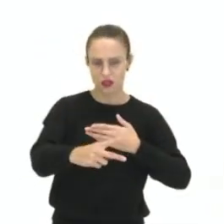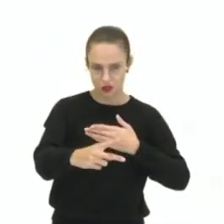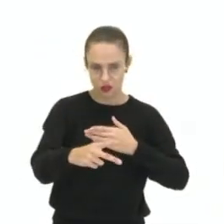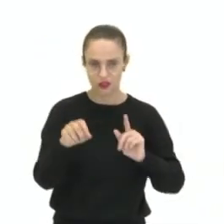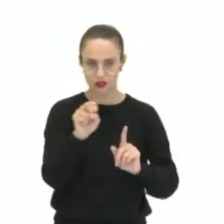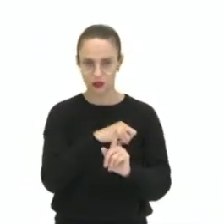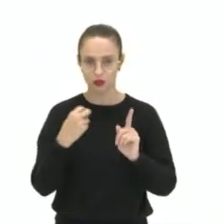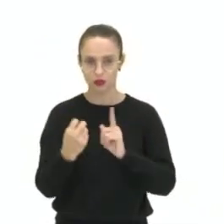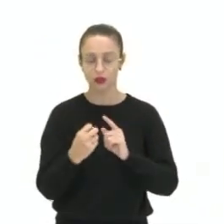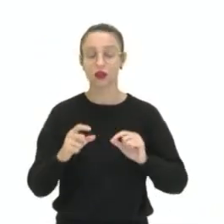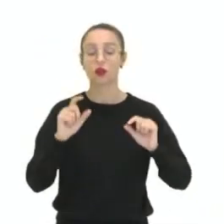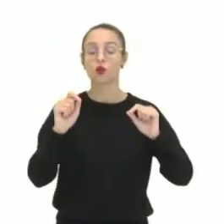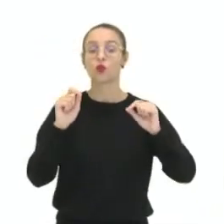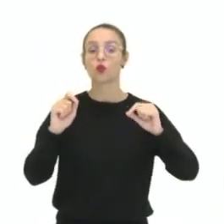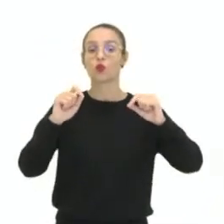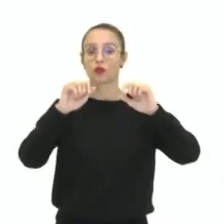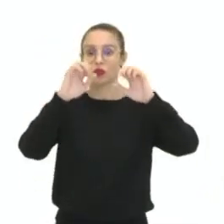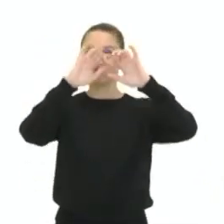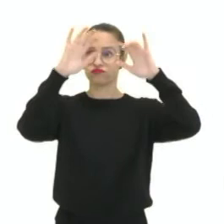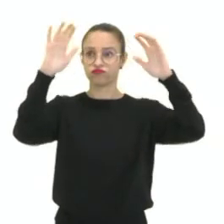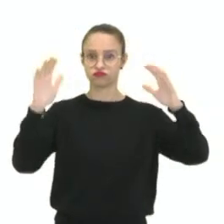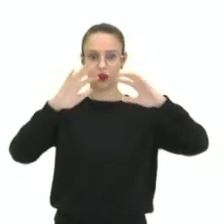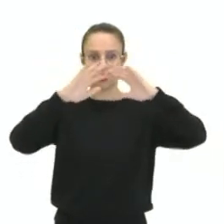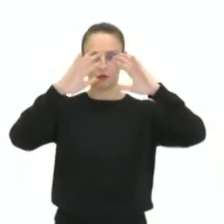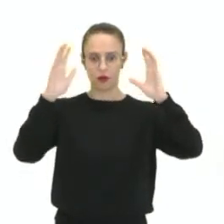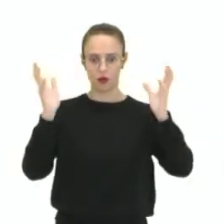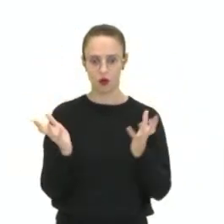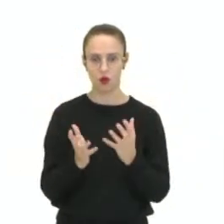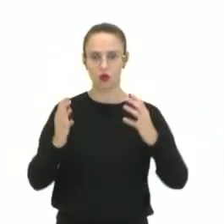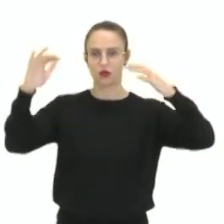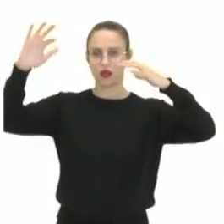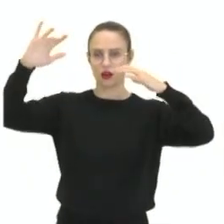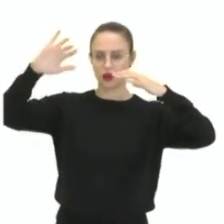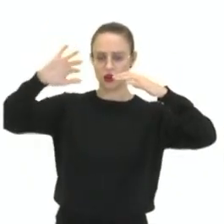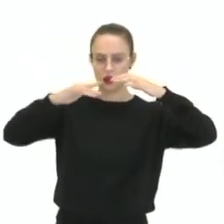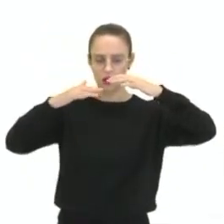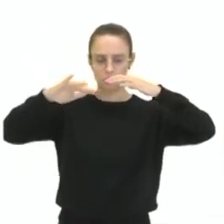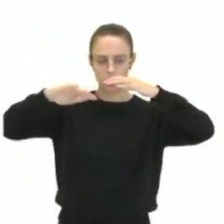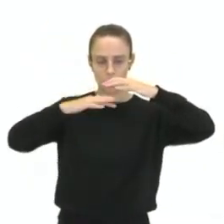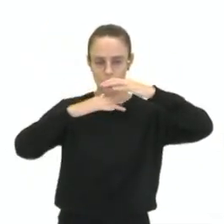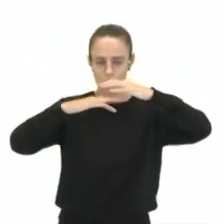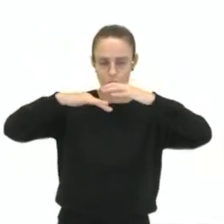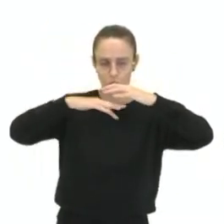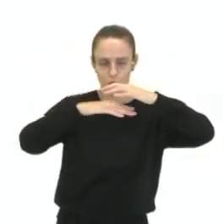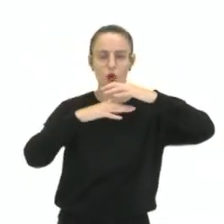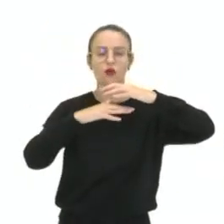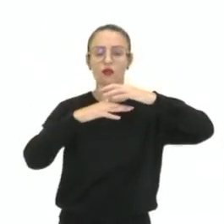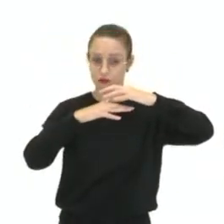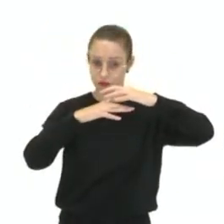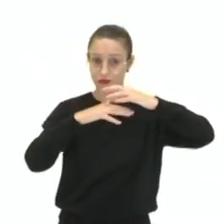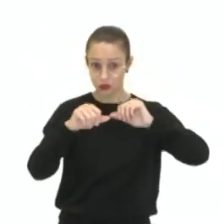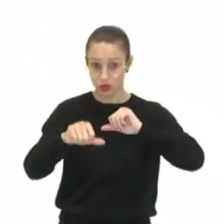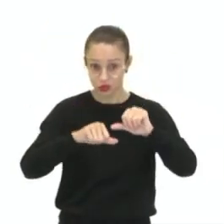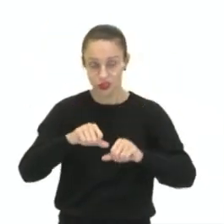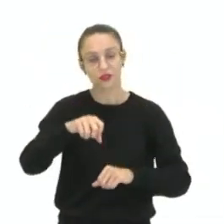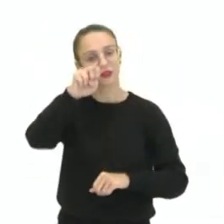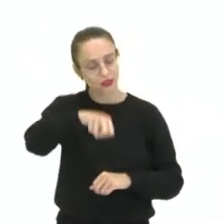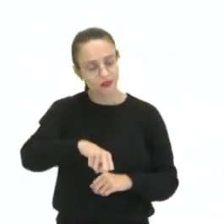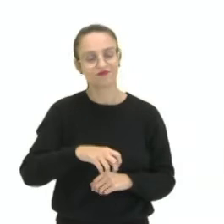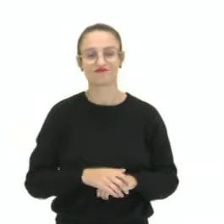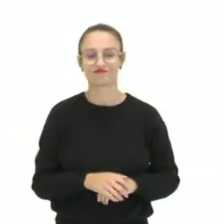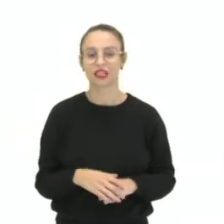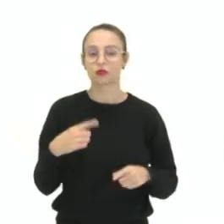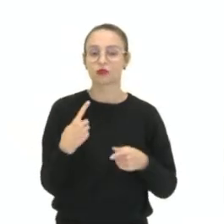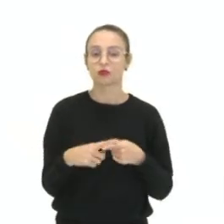um lançamento de gases poluentes na atmosfera que modifica, né, alguma coisa? A resposta é sim, né? Sendo que